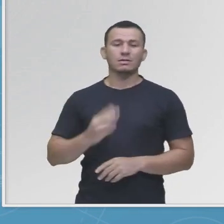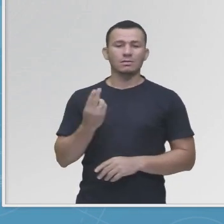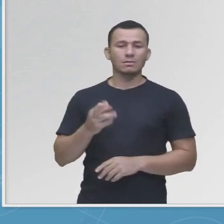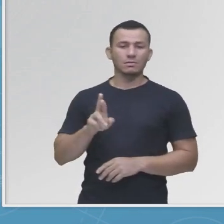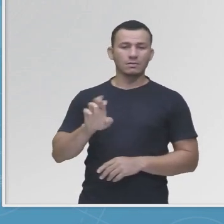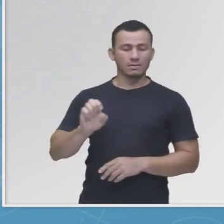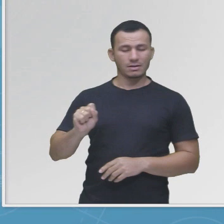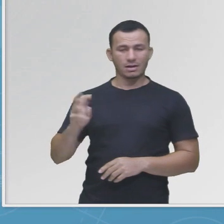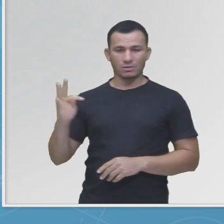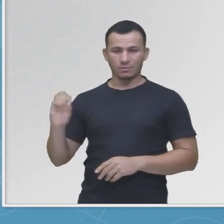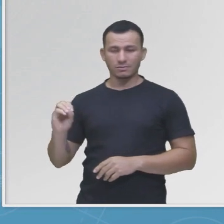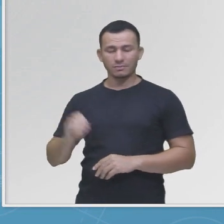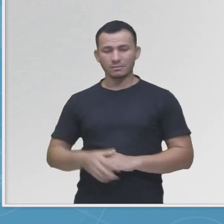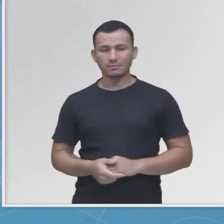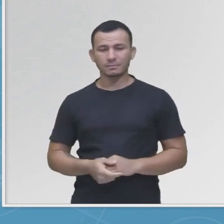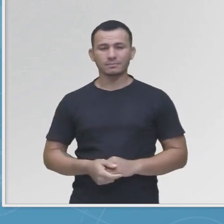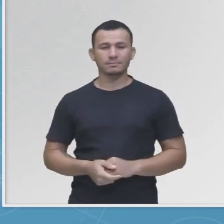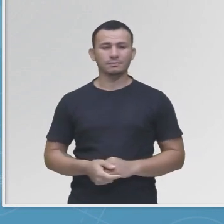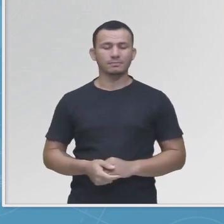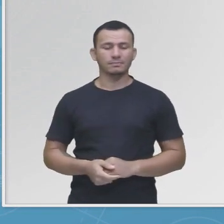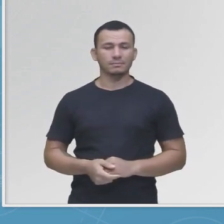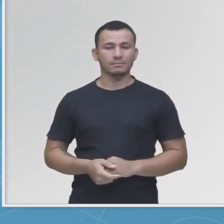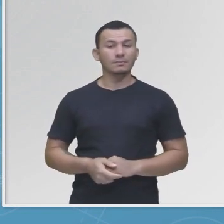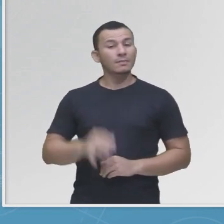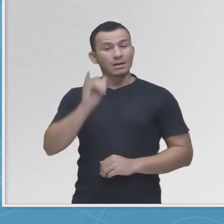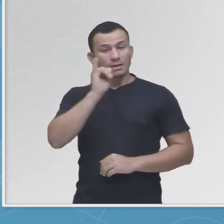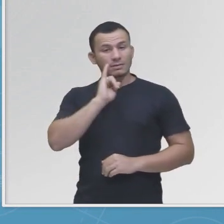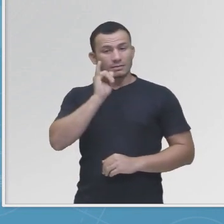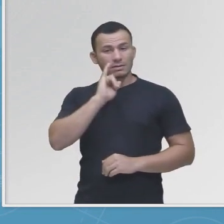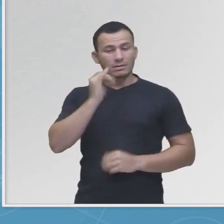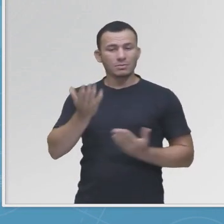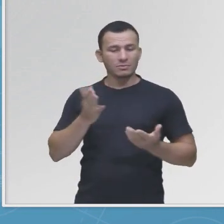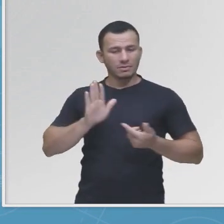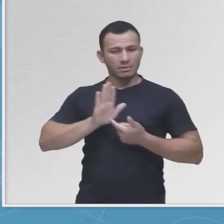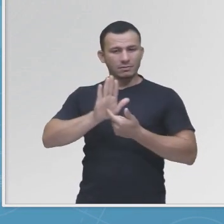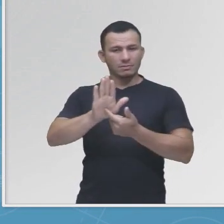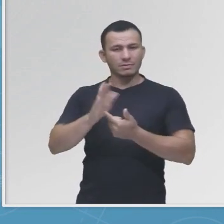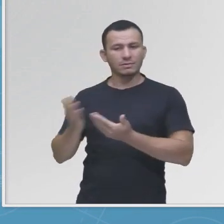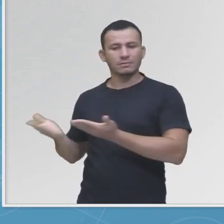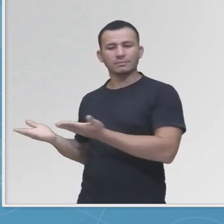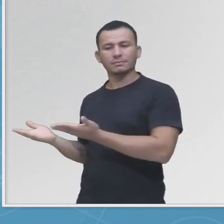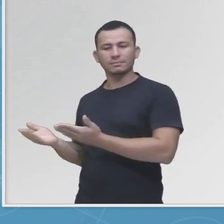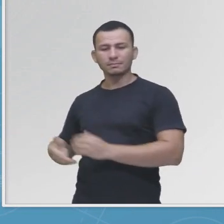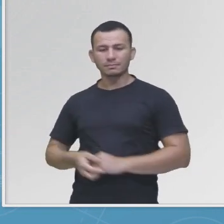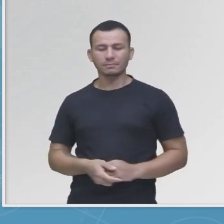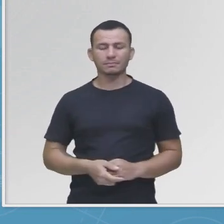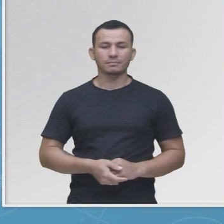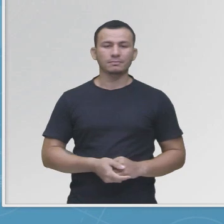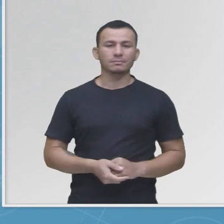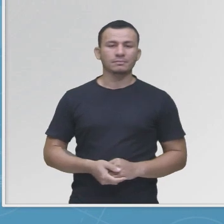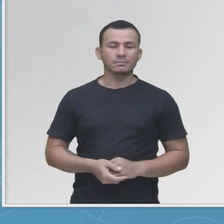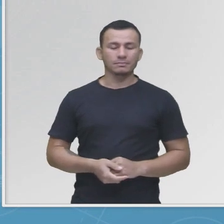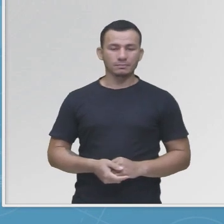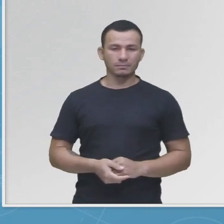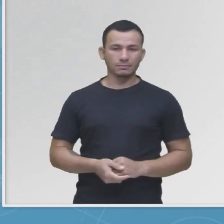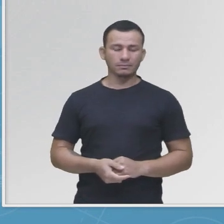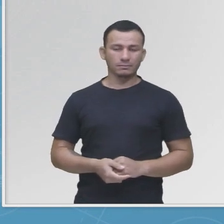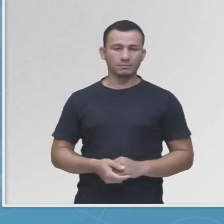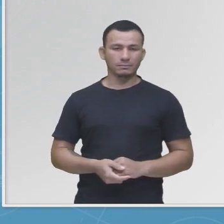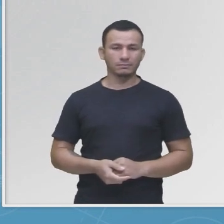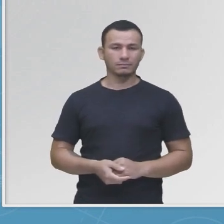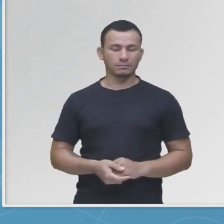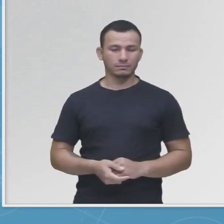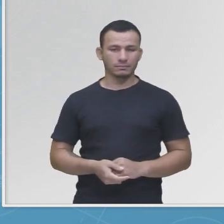resto. Então temos aqui, ó, a resolução da situação. O símbolo,